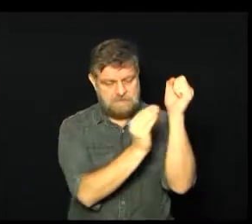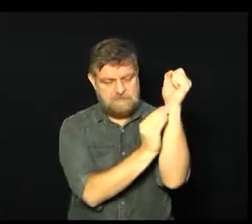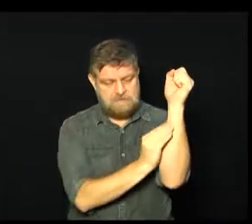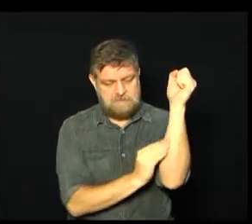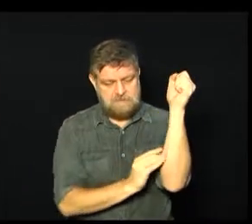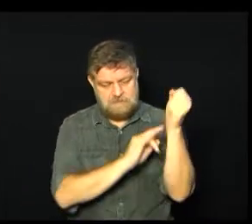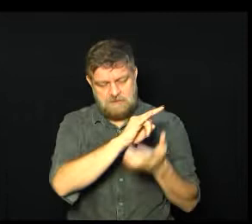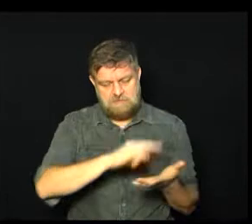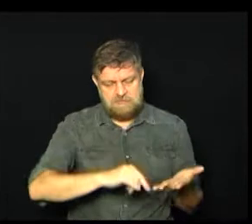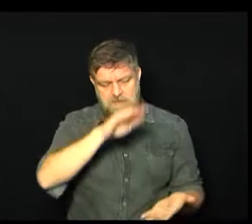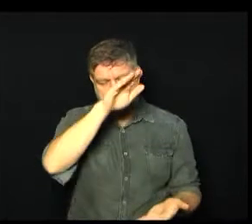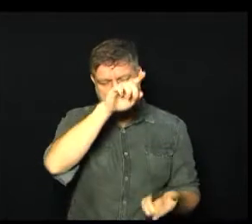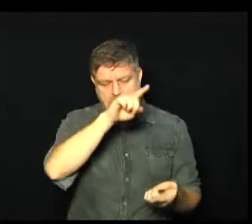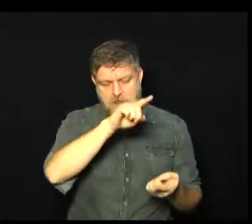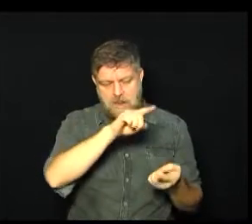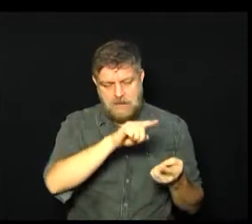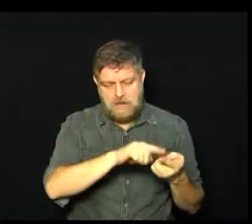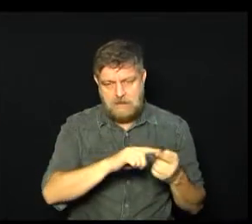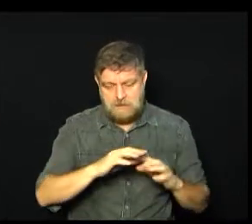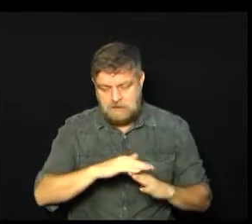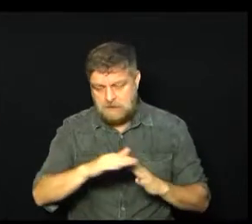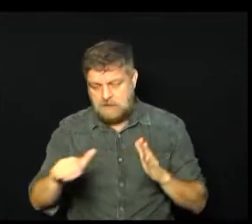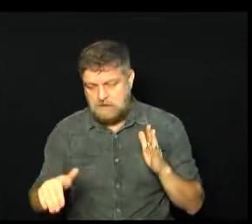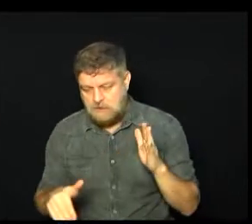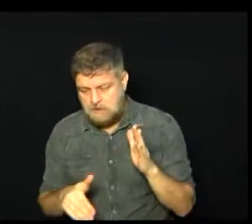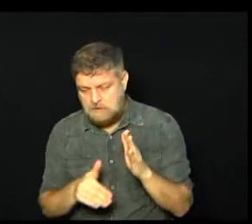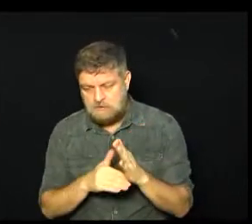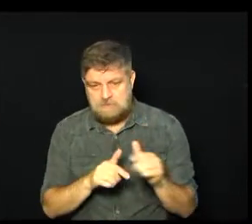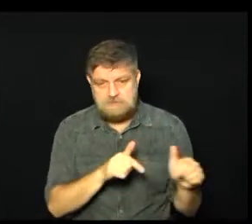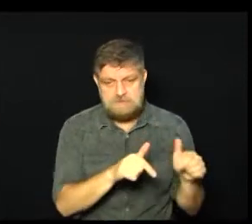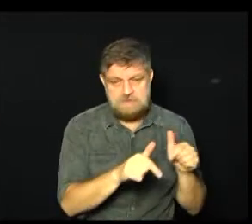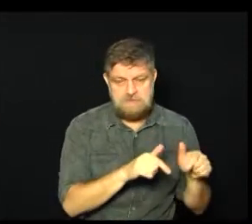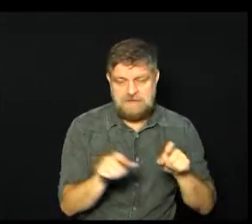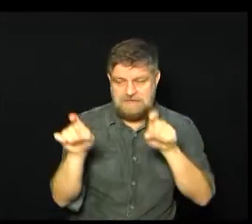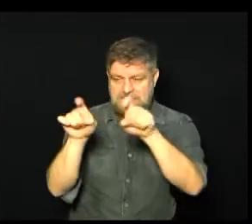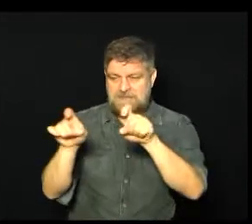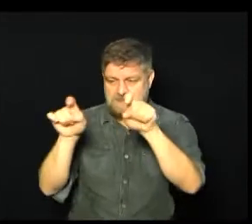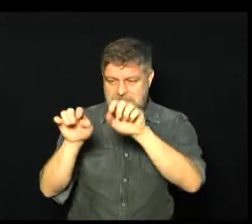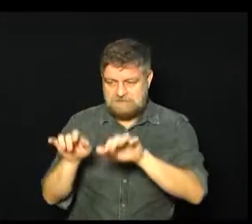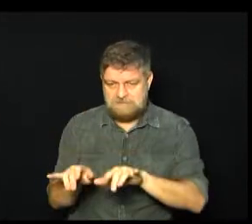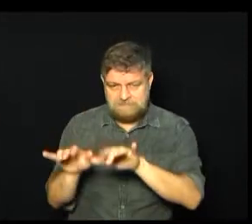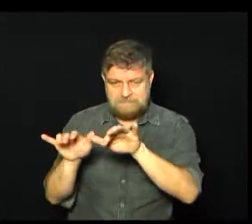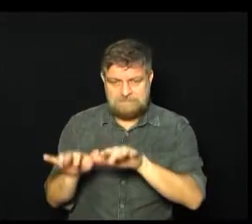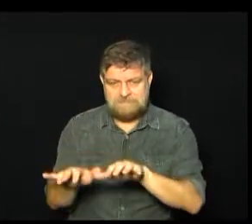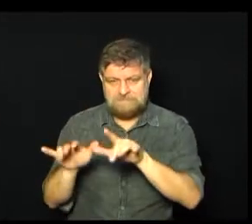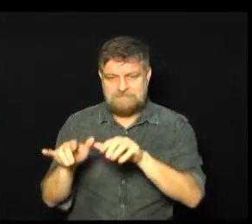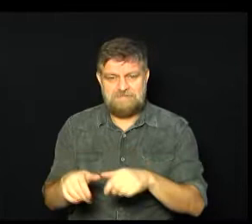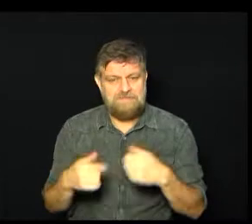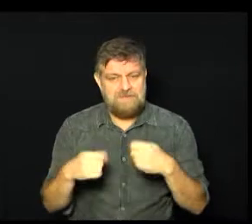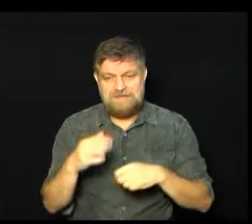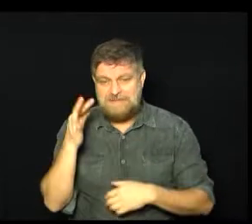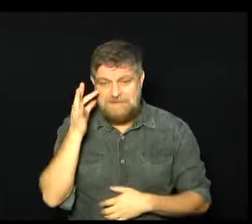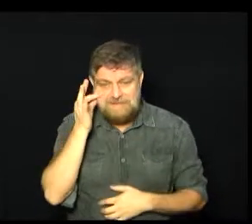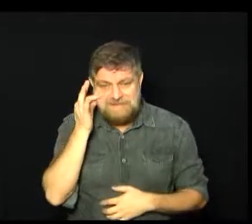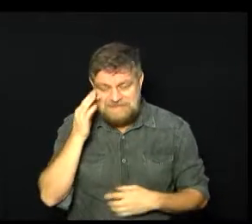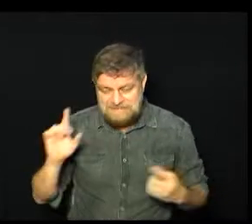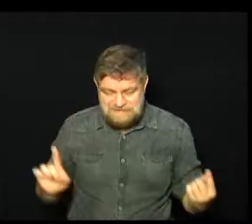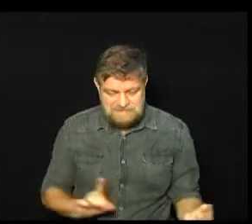do prefeito, todos os serviços estão migrando para serem digitais, né? Com este não será